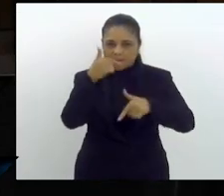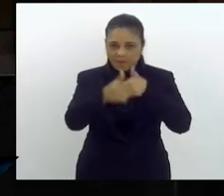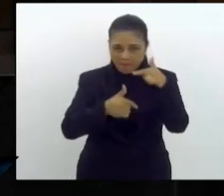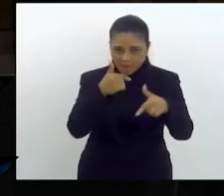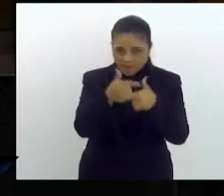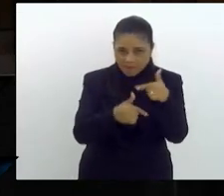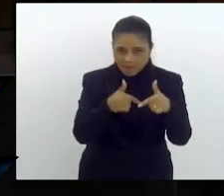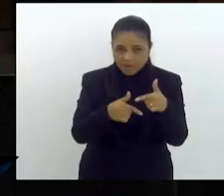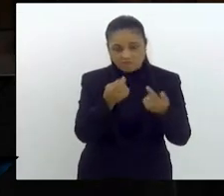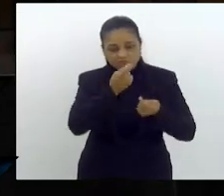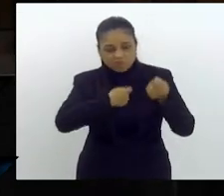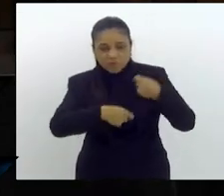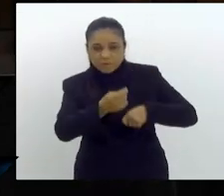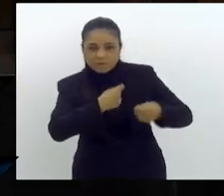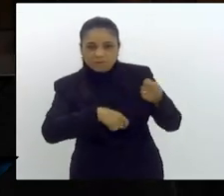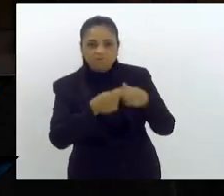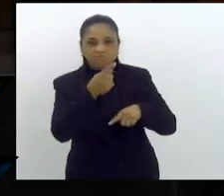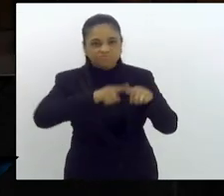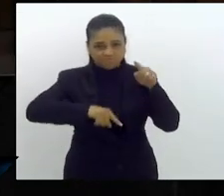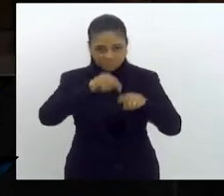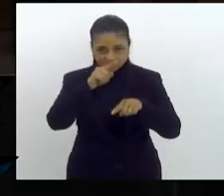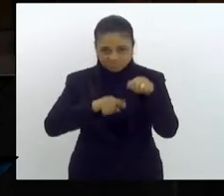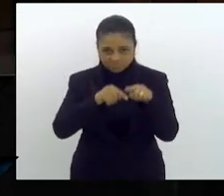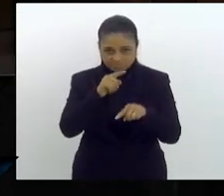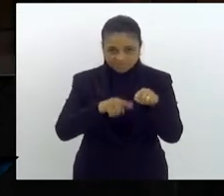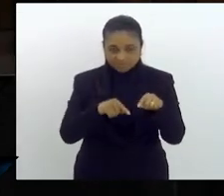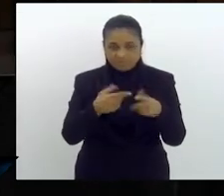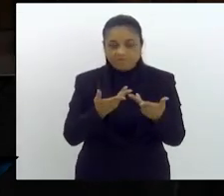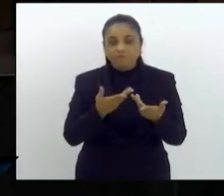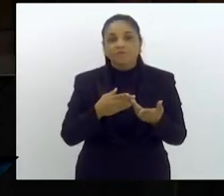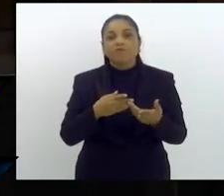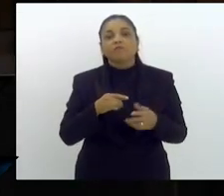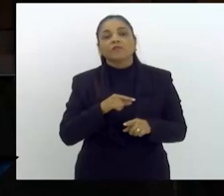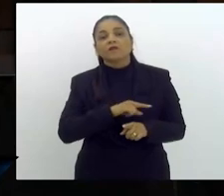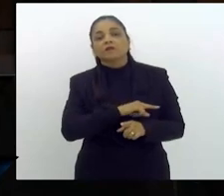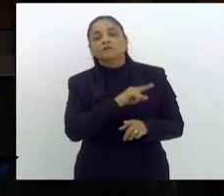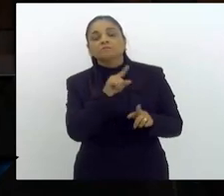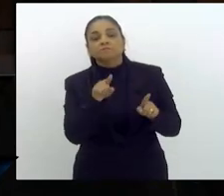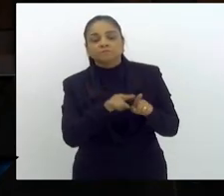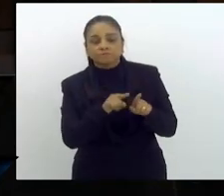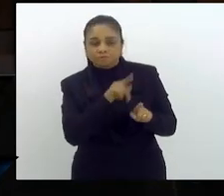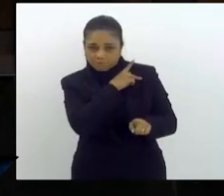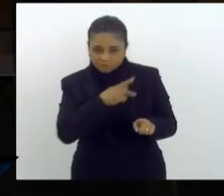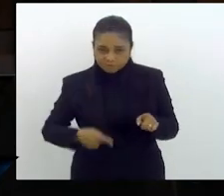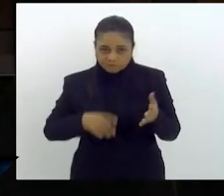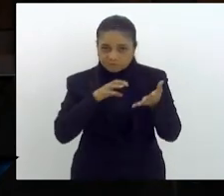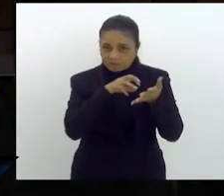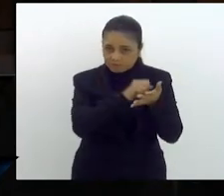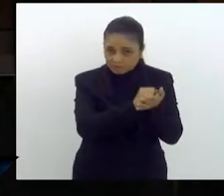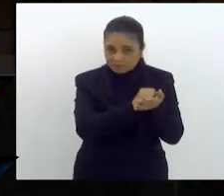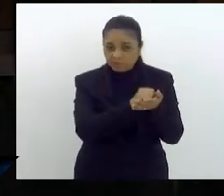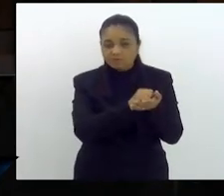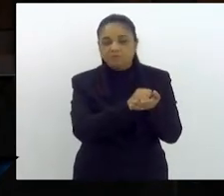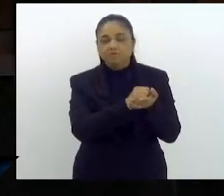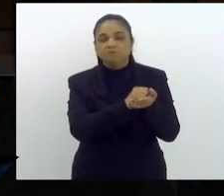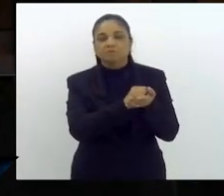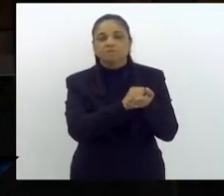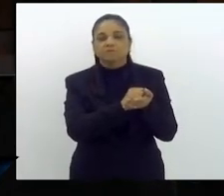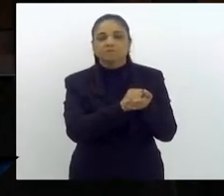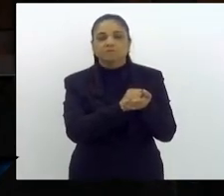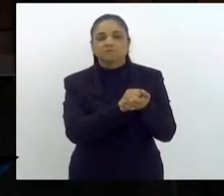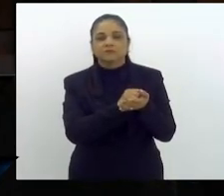e de comercialização de mercadorias Além disso Presidente eu queria registrar que nós